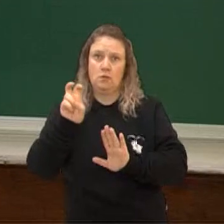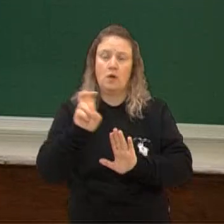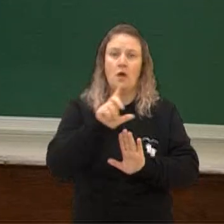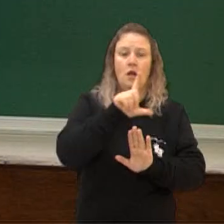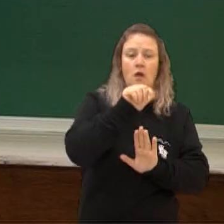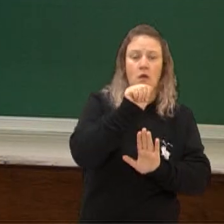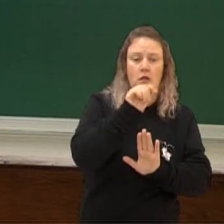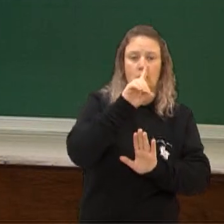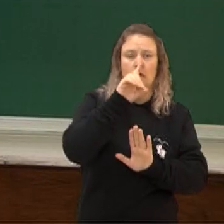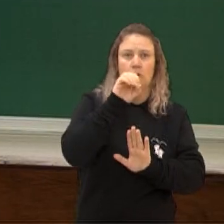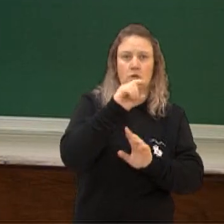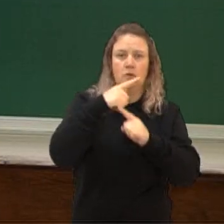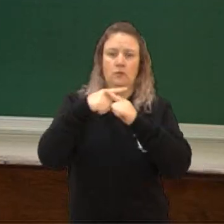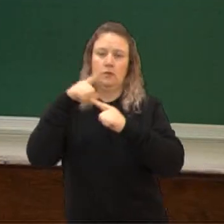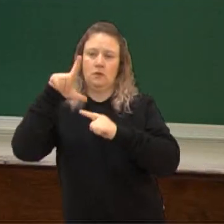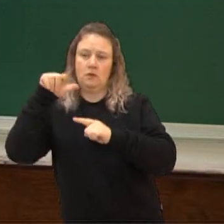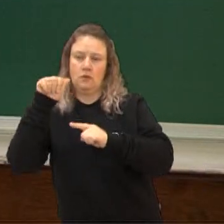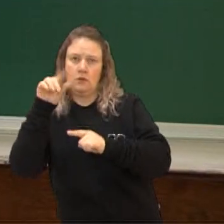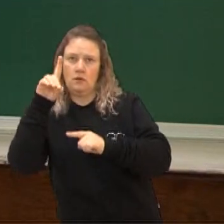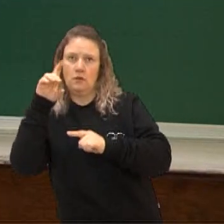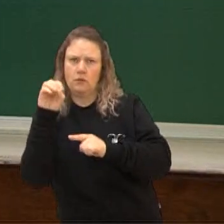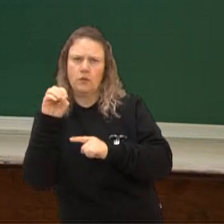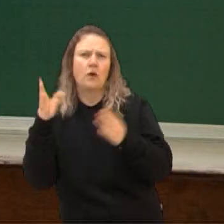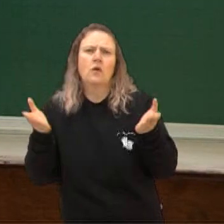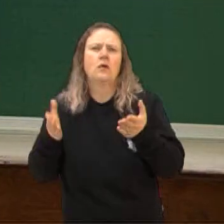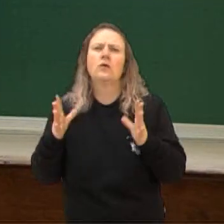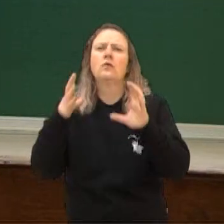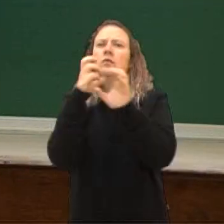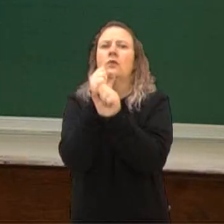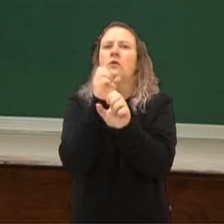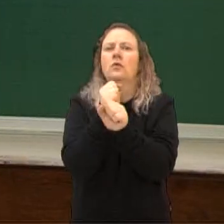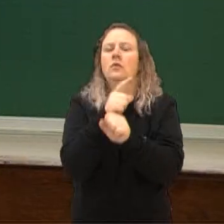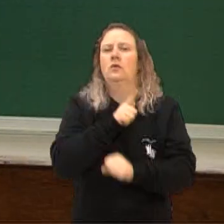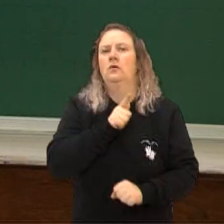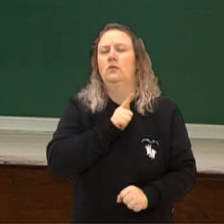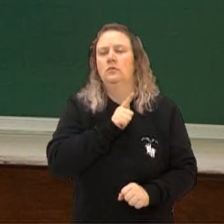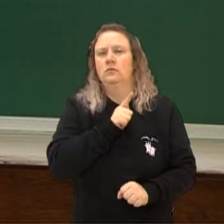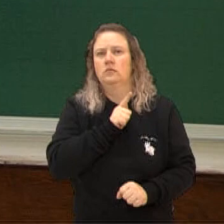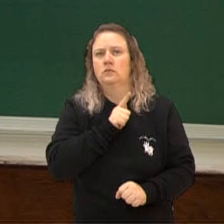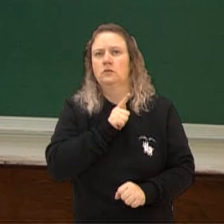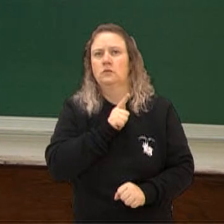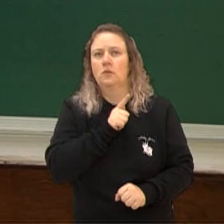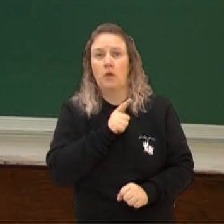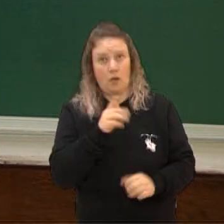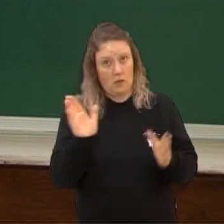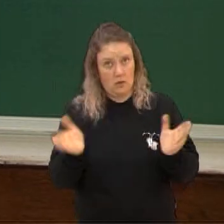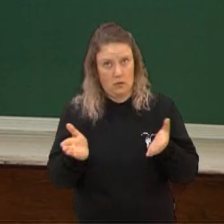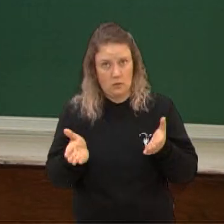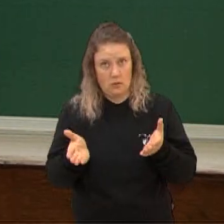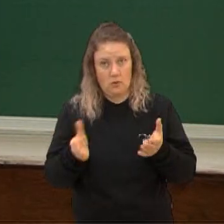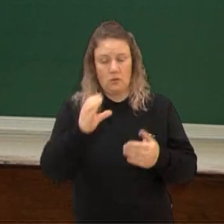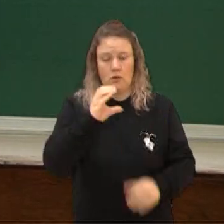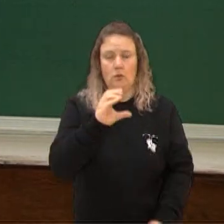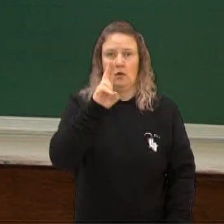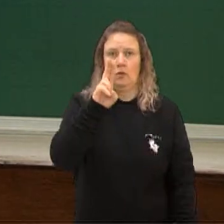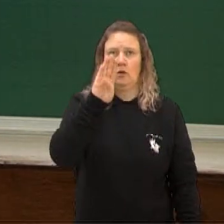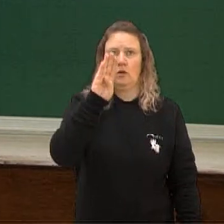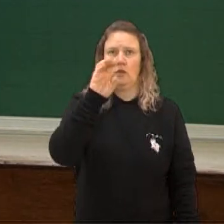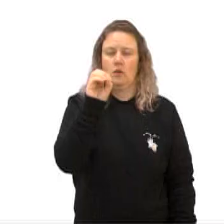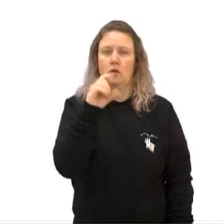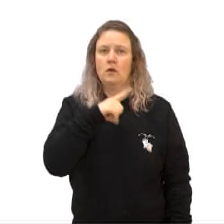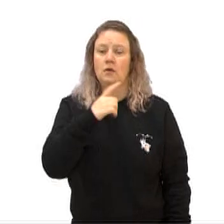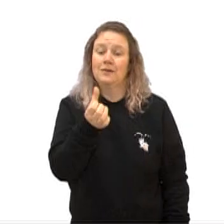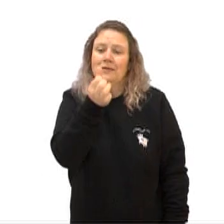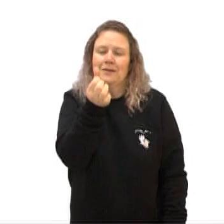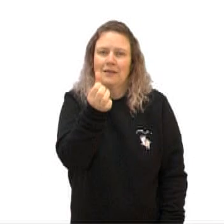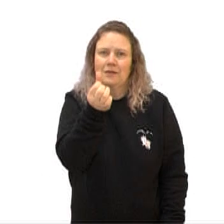Agora, quantas faces, quantos lados tem esse cubo? Sabendo que o cubo possui 6 faces, né? São as 6